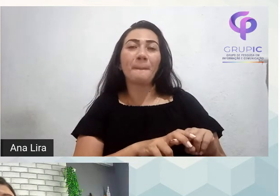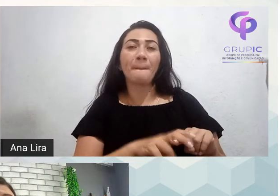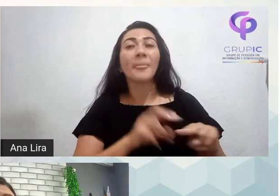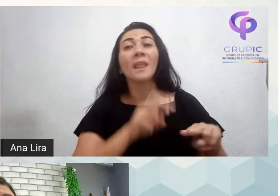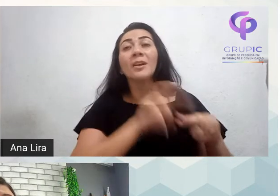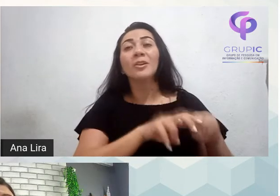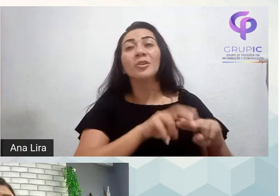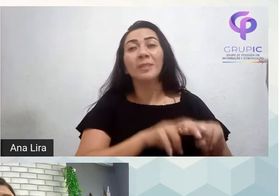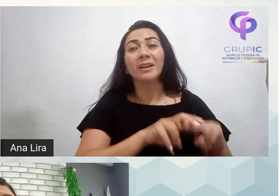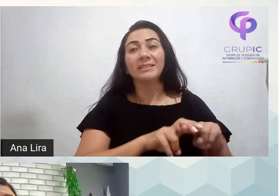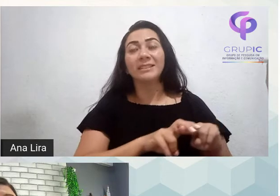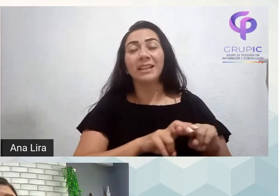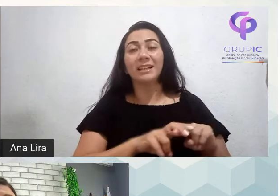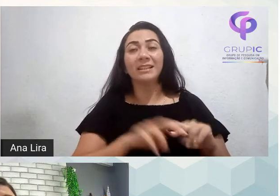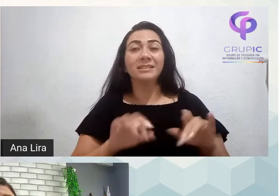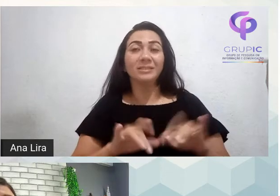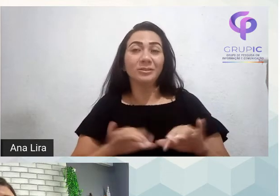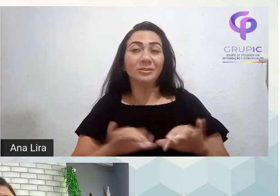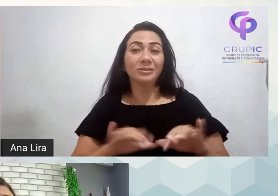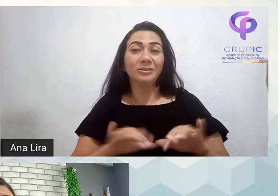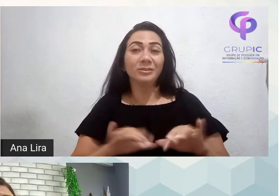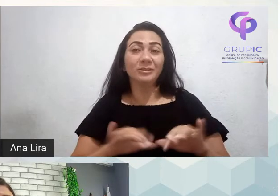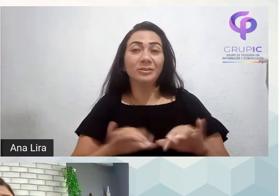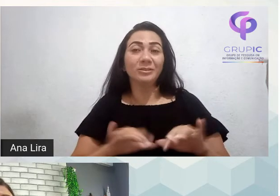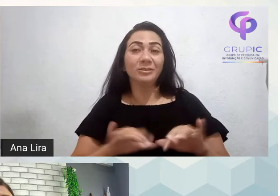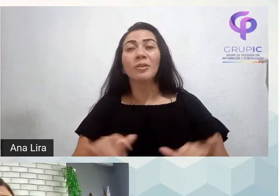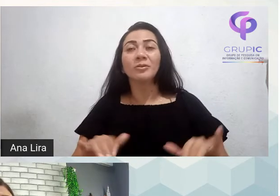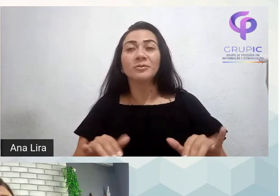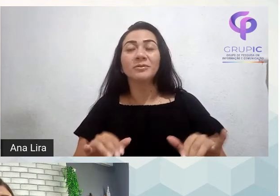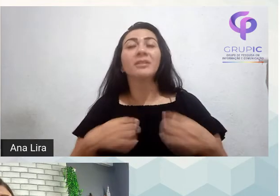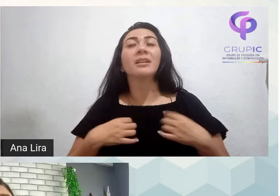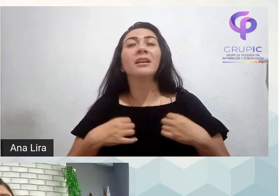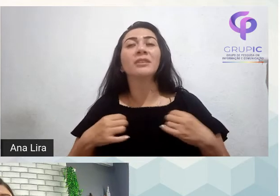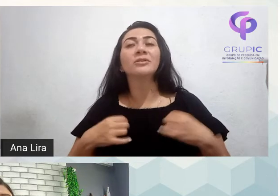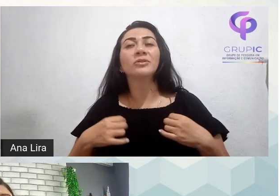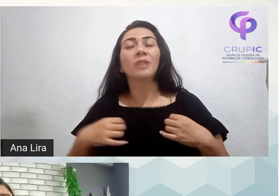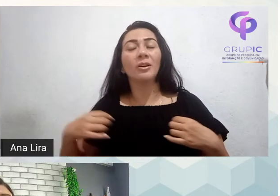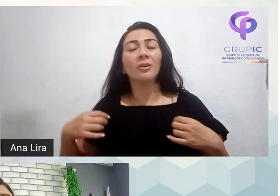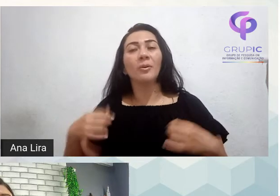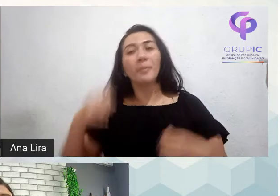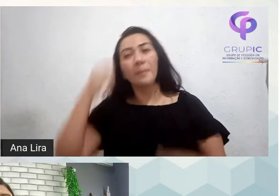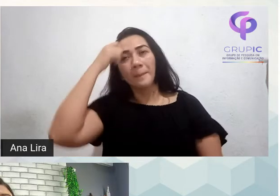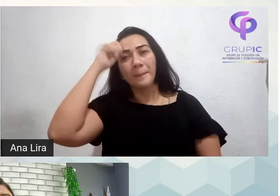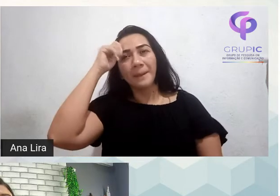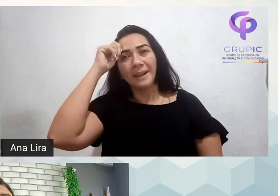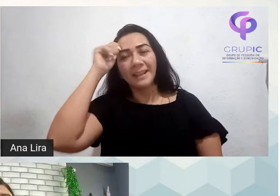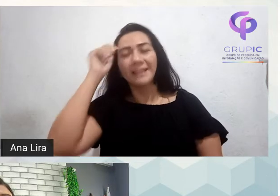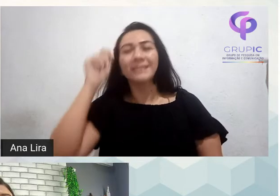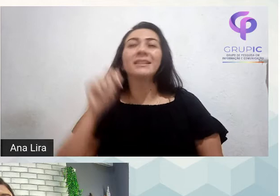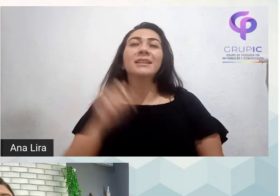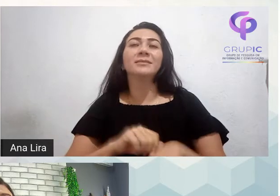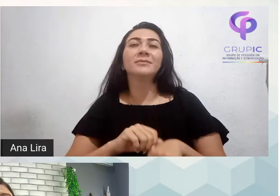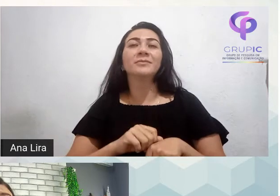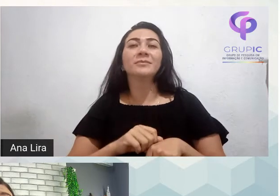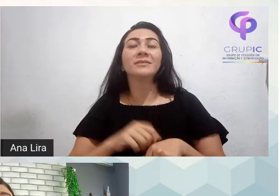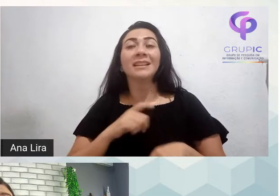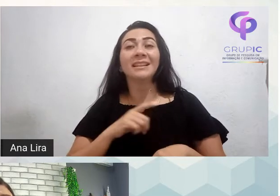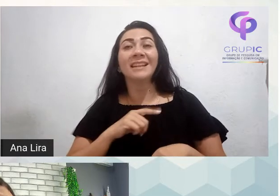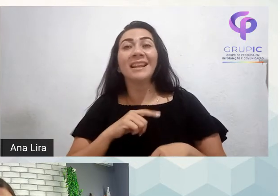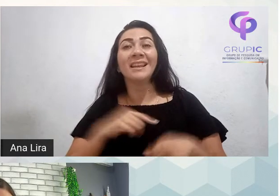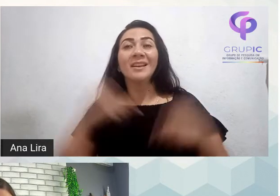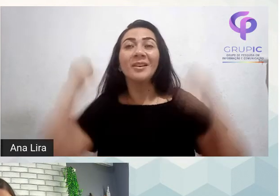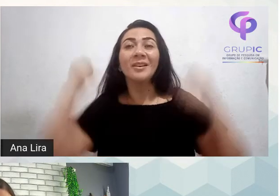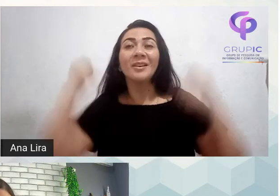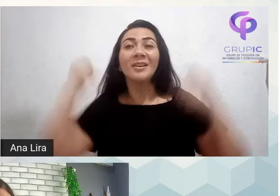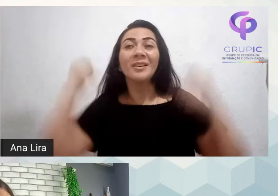cor preta. Estou usando uma camisa preta com um cachecol vermelho, porque aqui está fazendo muito frio.